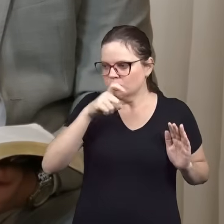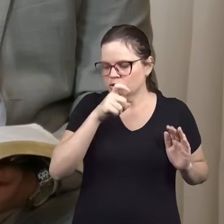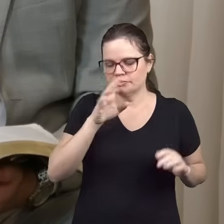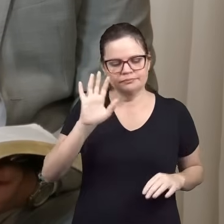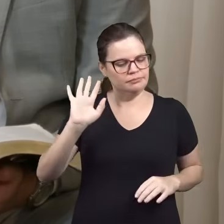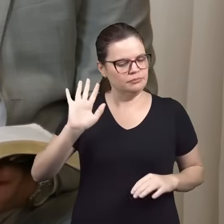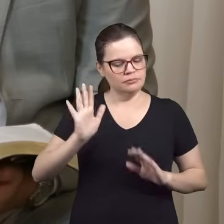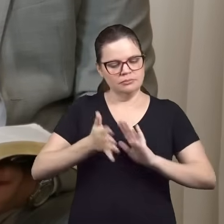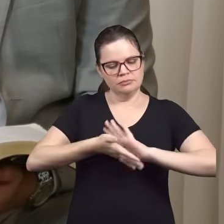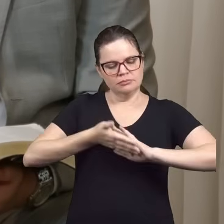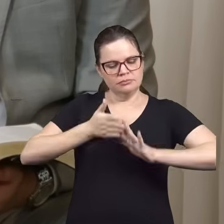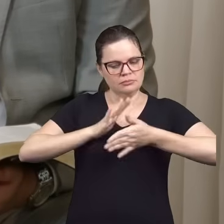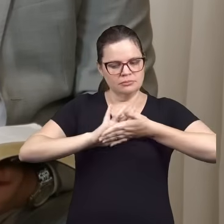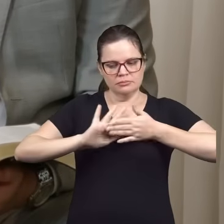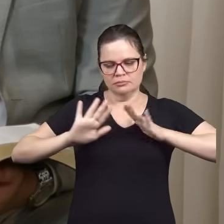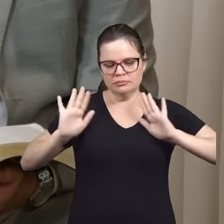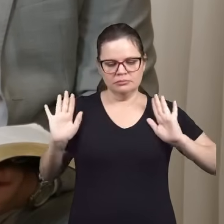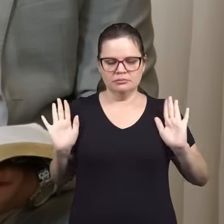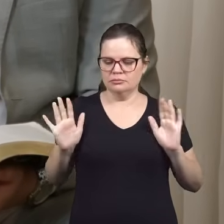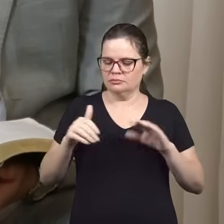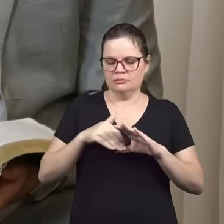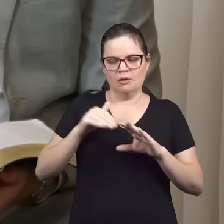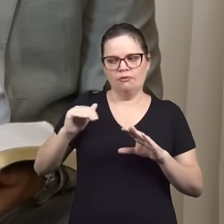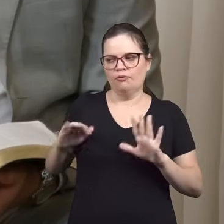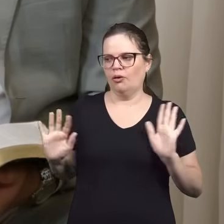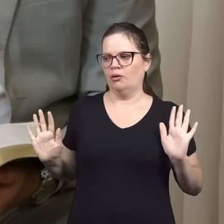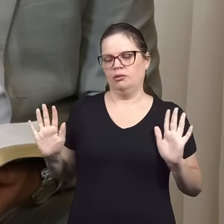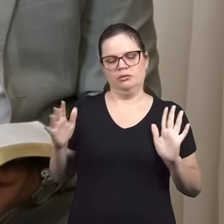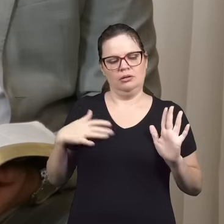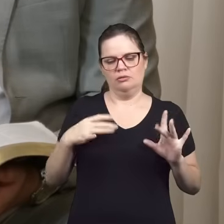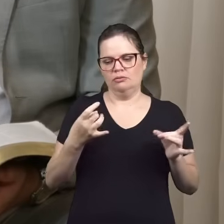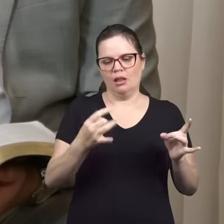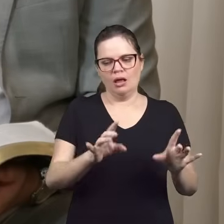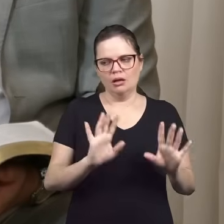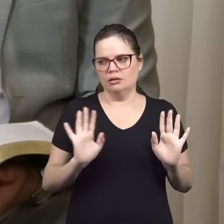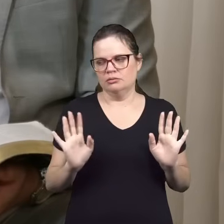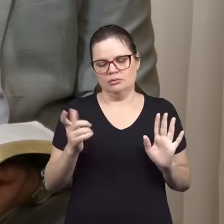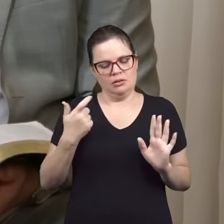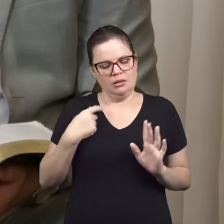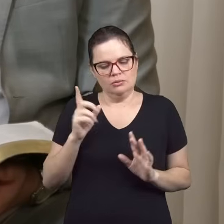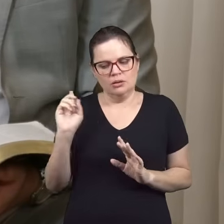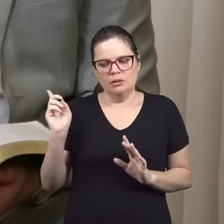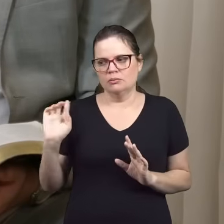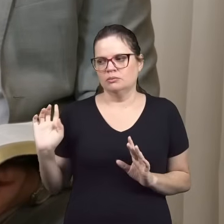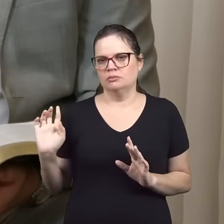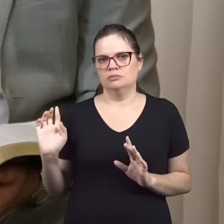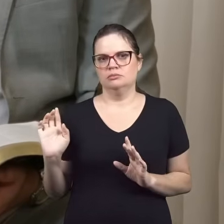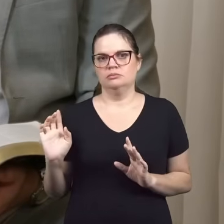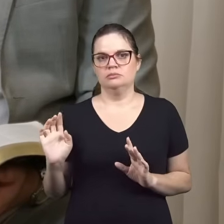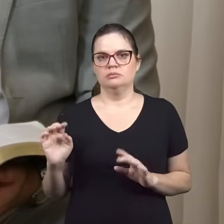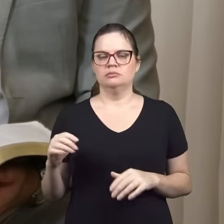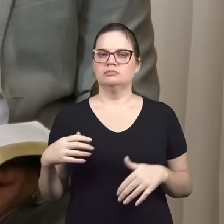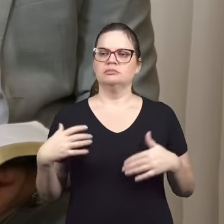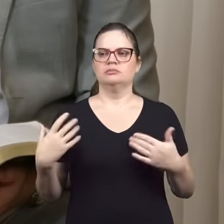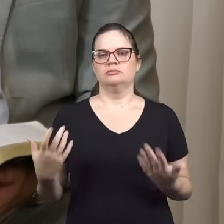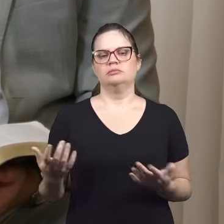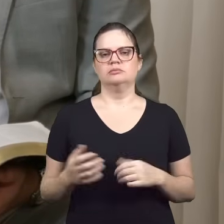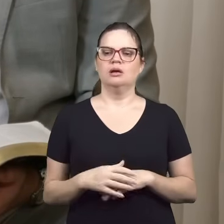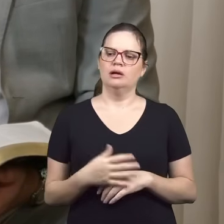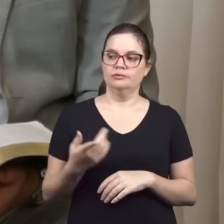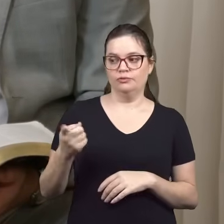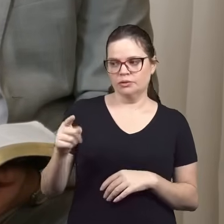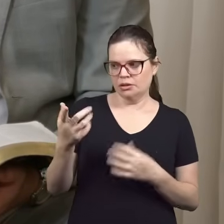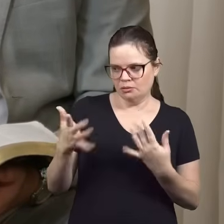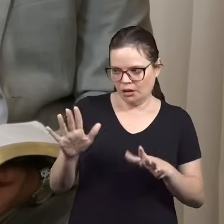eu sair da empresa, porque eu não vou fazer isso. E foi dessa forma que eles trataram. Falaram, olha, já que você